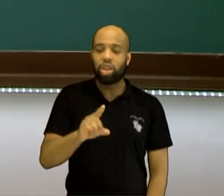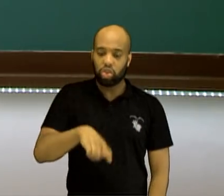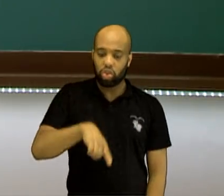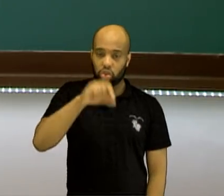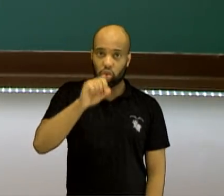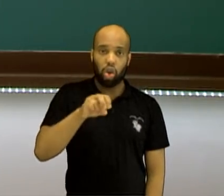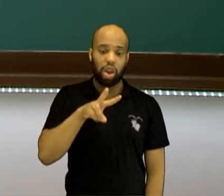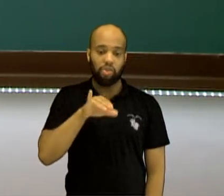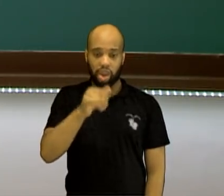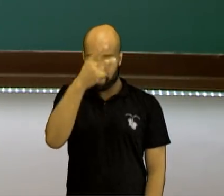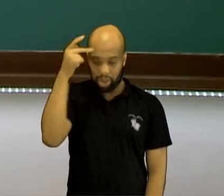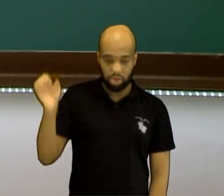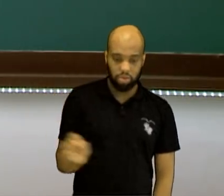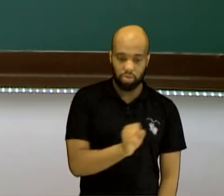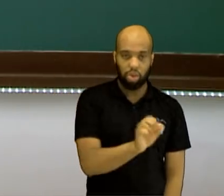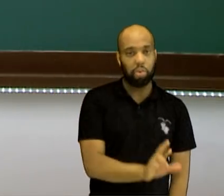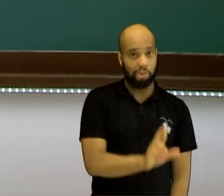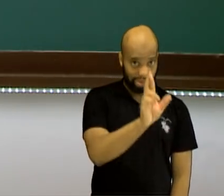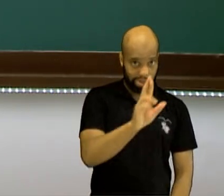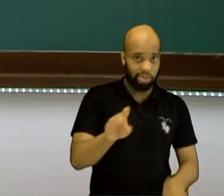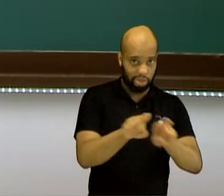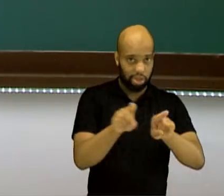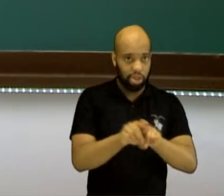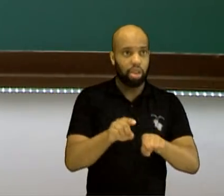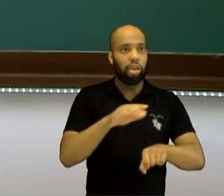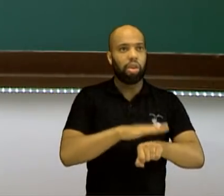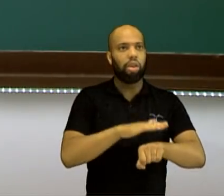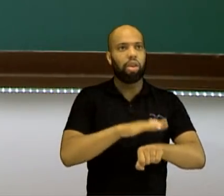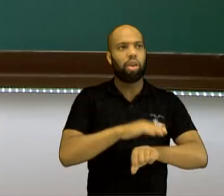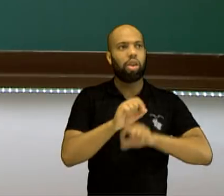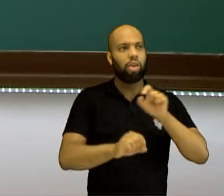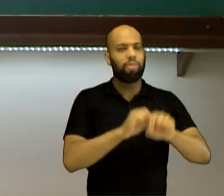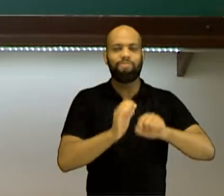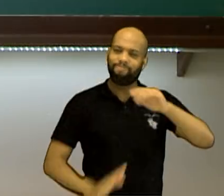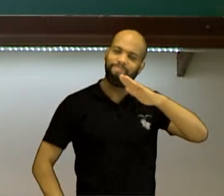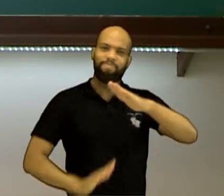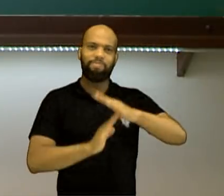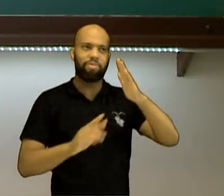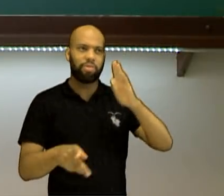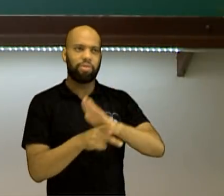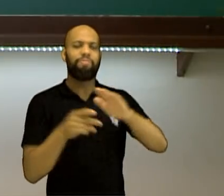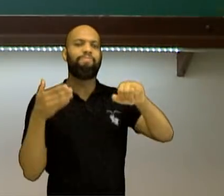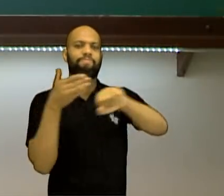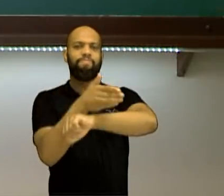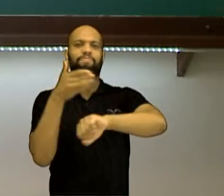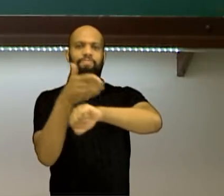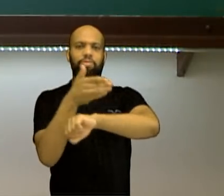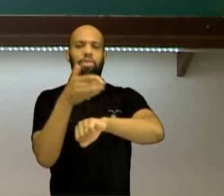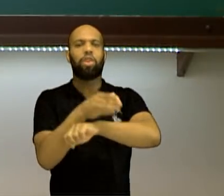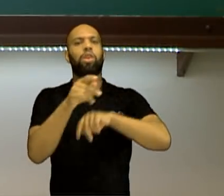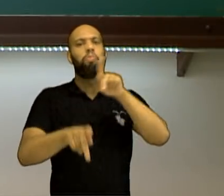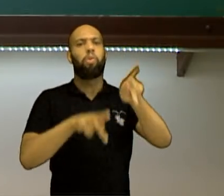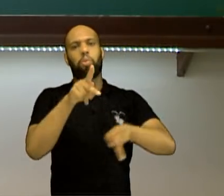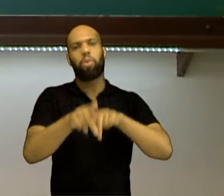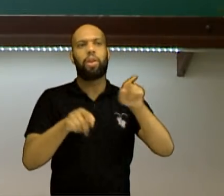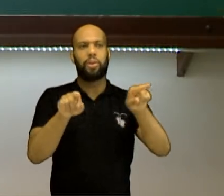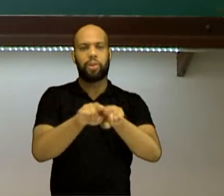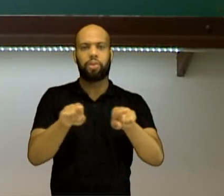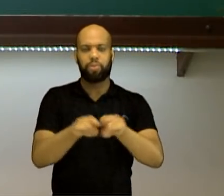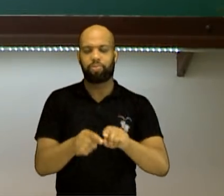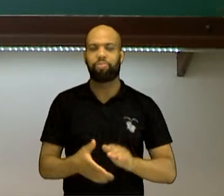os governantes através das eleições, momento máximo aí da participação